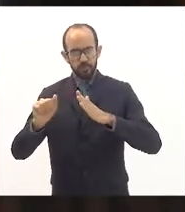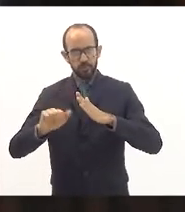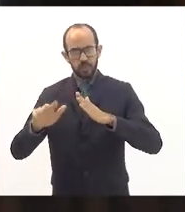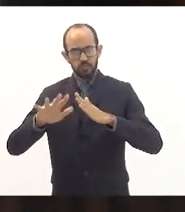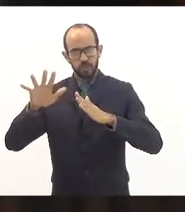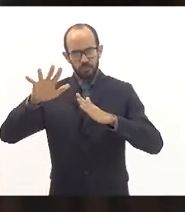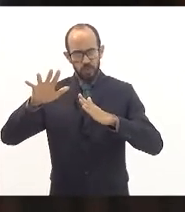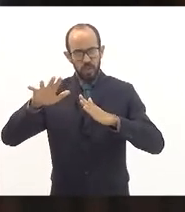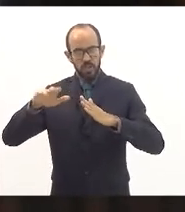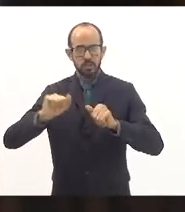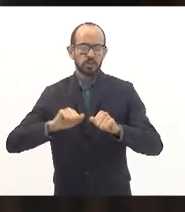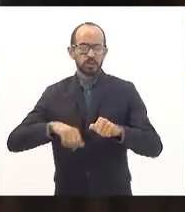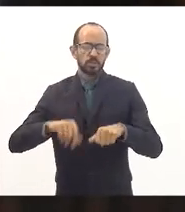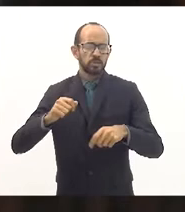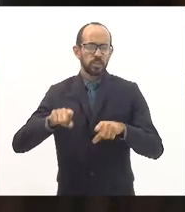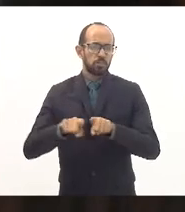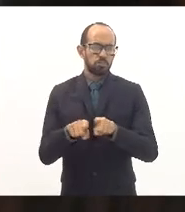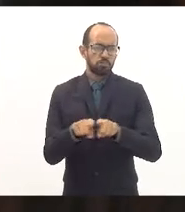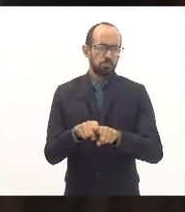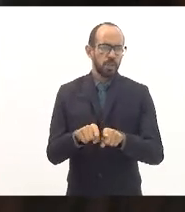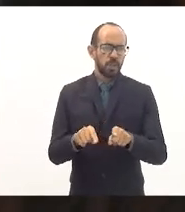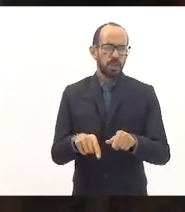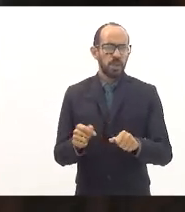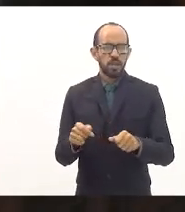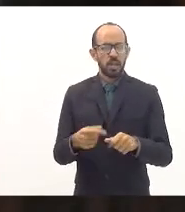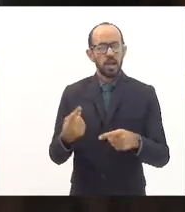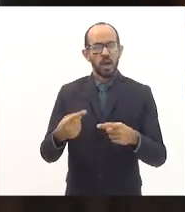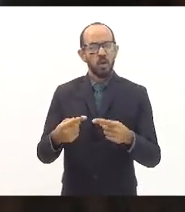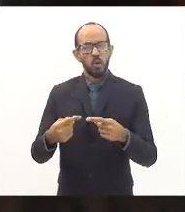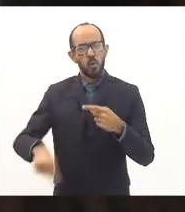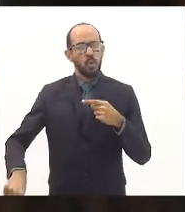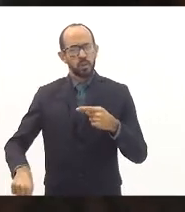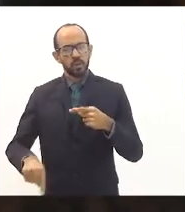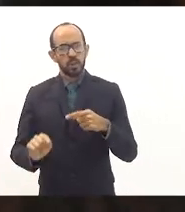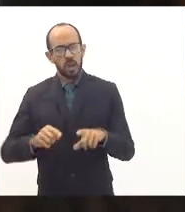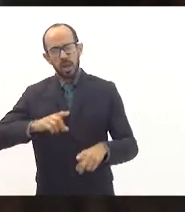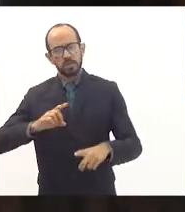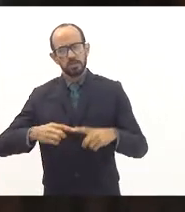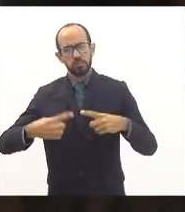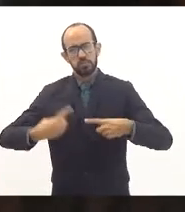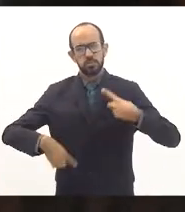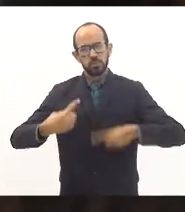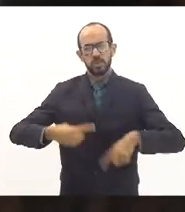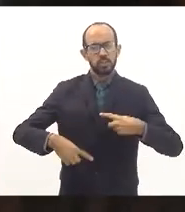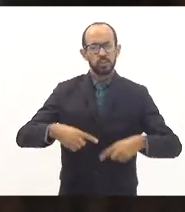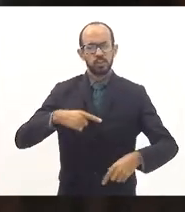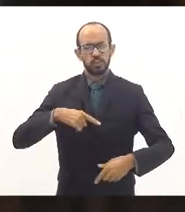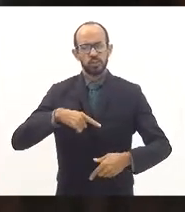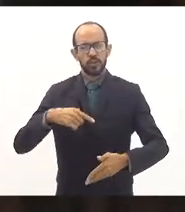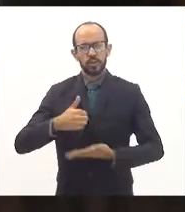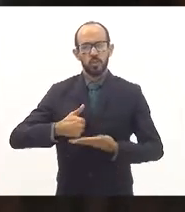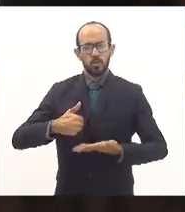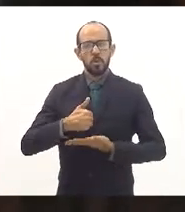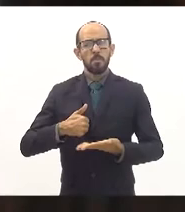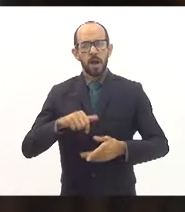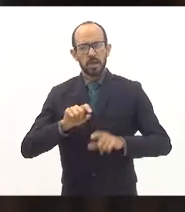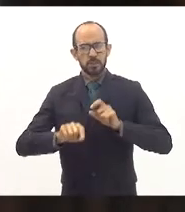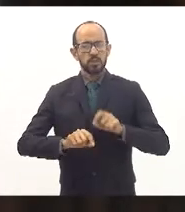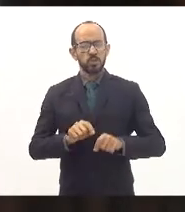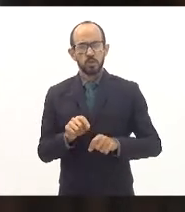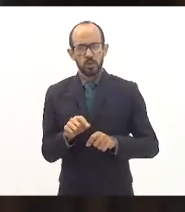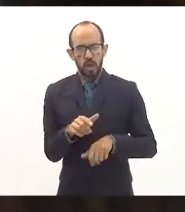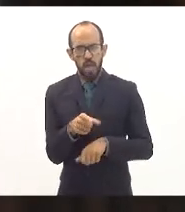Brizola opôs-se a políticas para as favelas que tivessem como base o